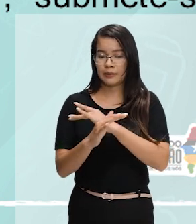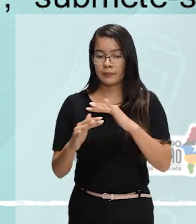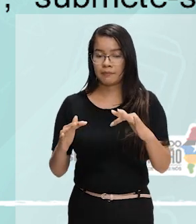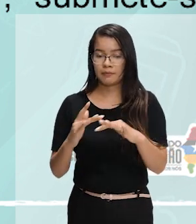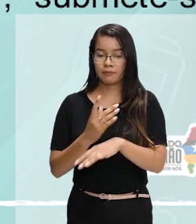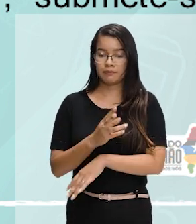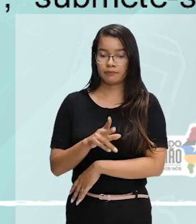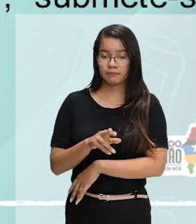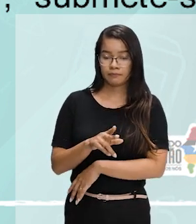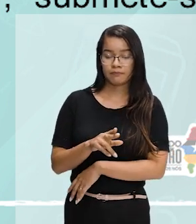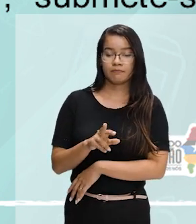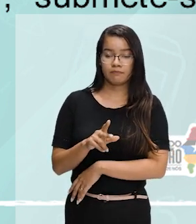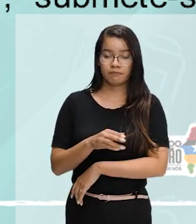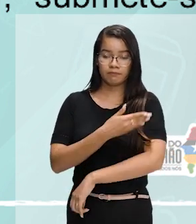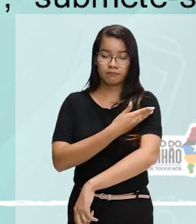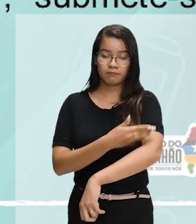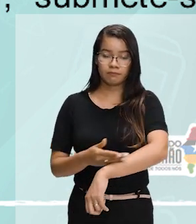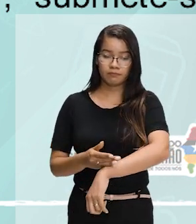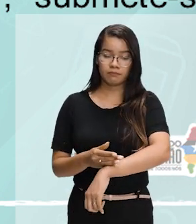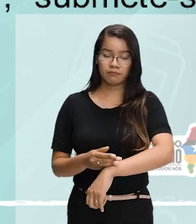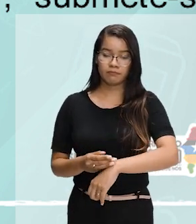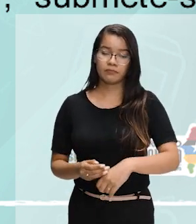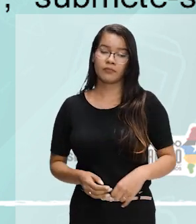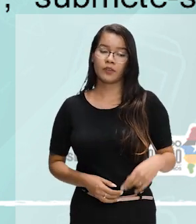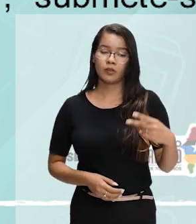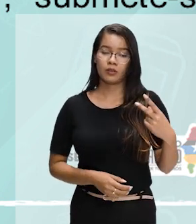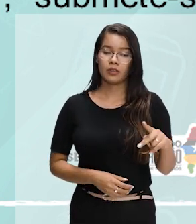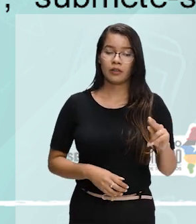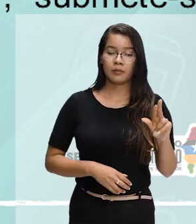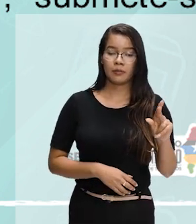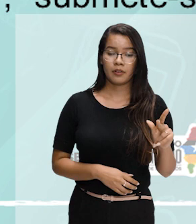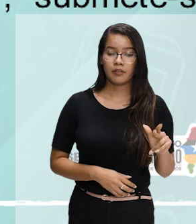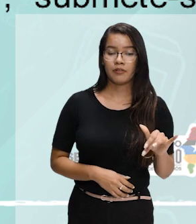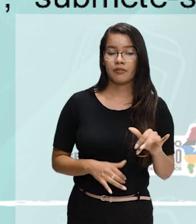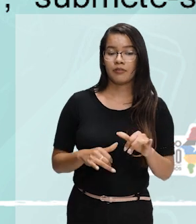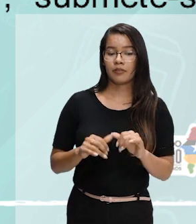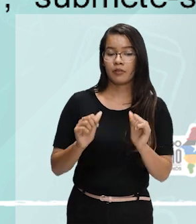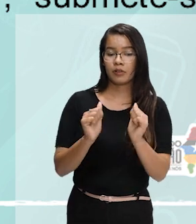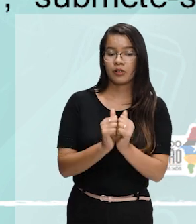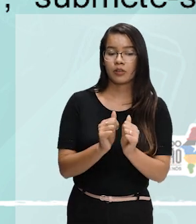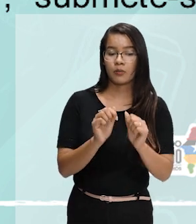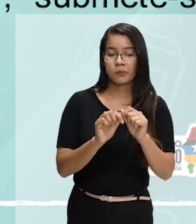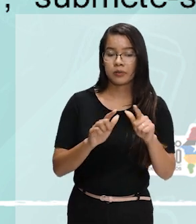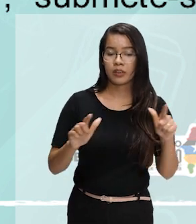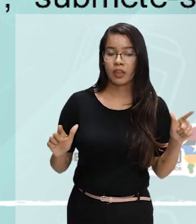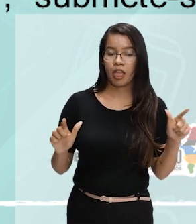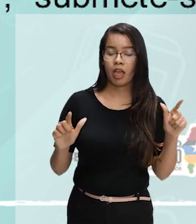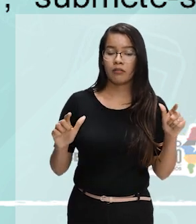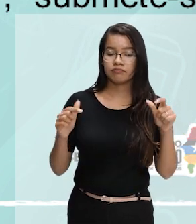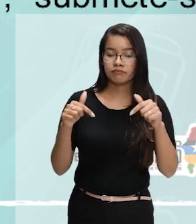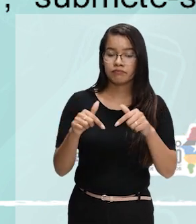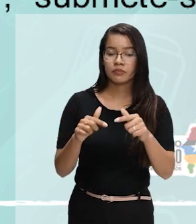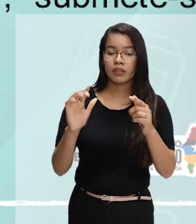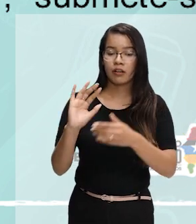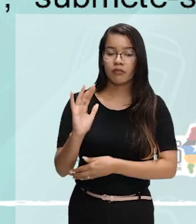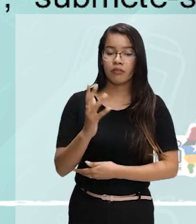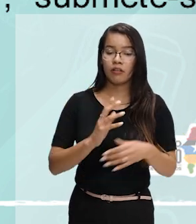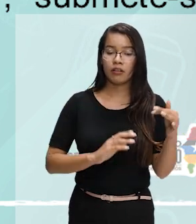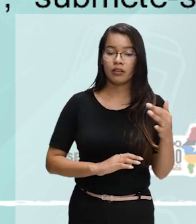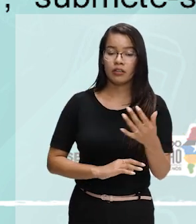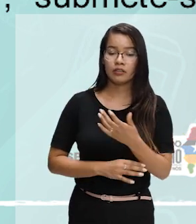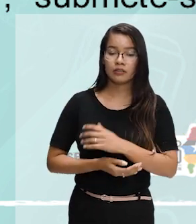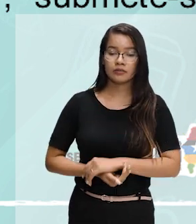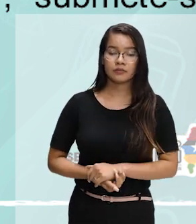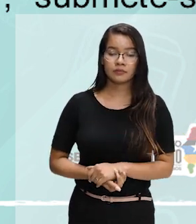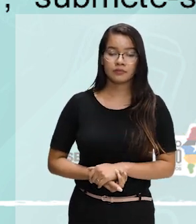traduz a supremacia da cultura indígena sobre a branca europeia, a capacidade de renúncia